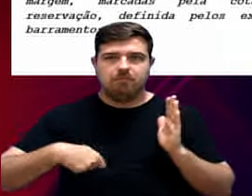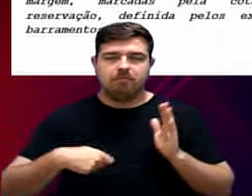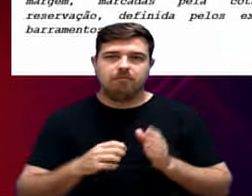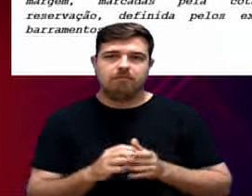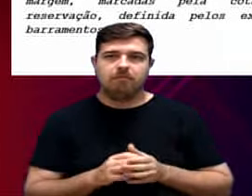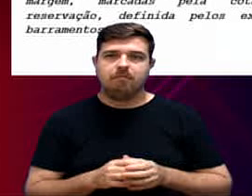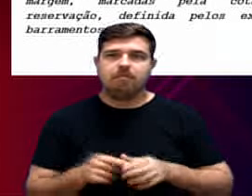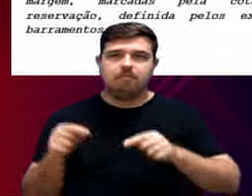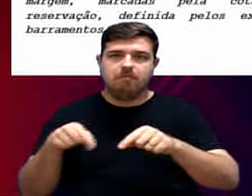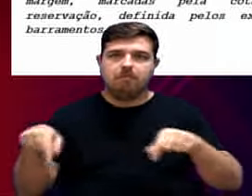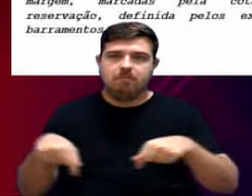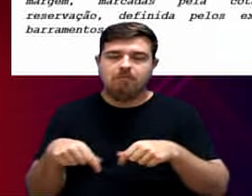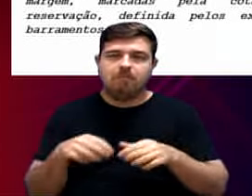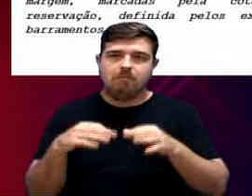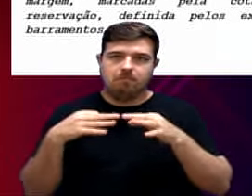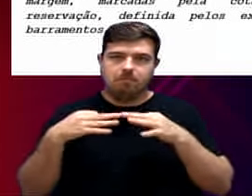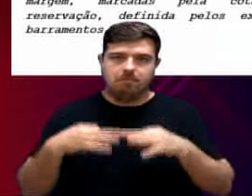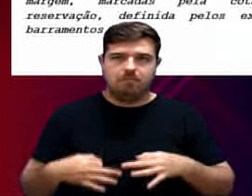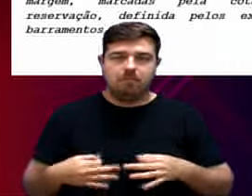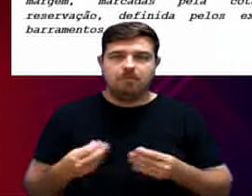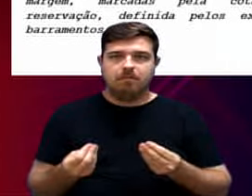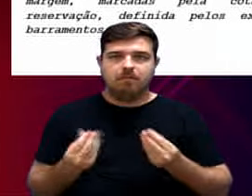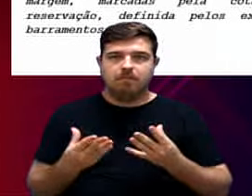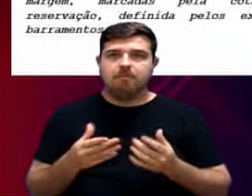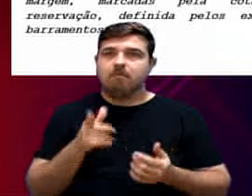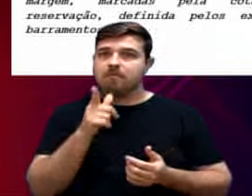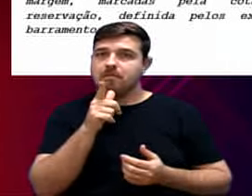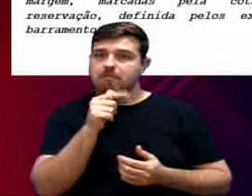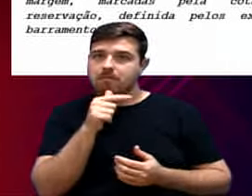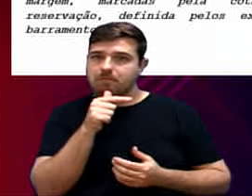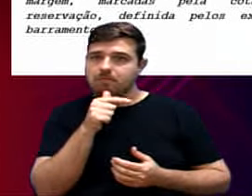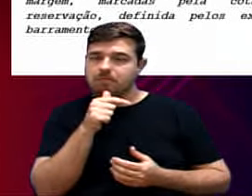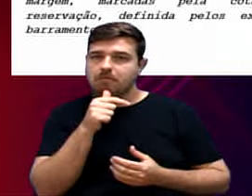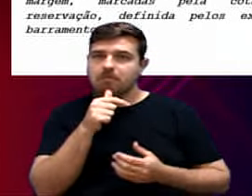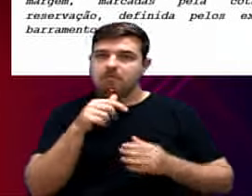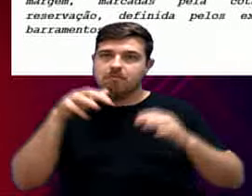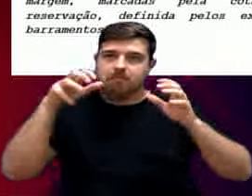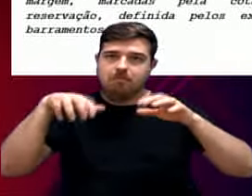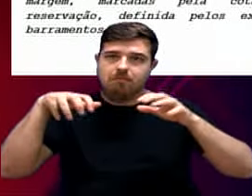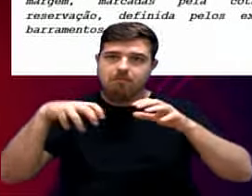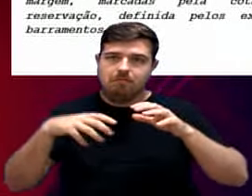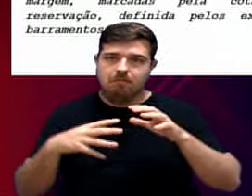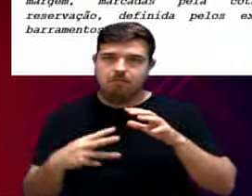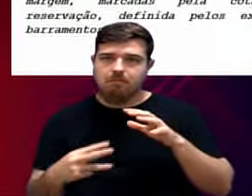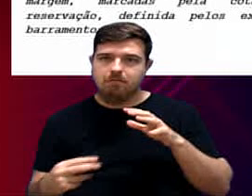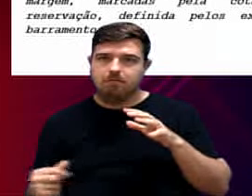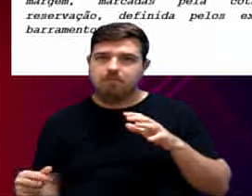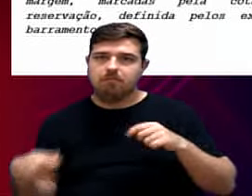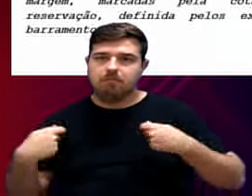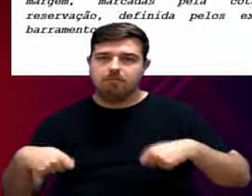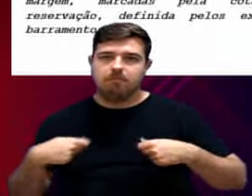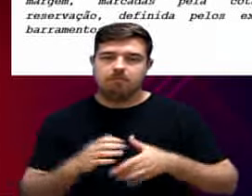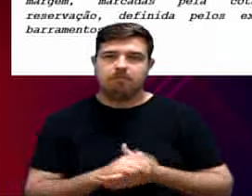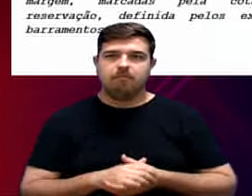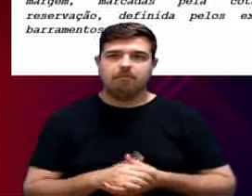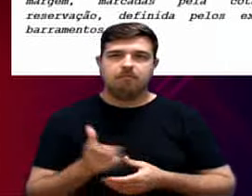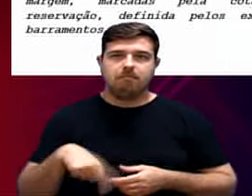disponibilizadas para esse tipo de e solução eh